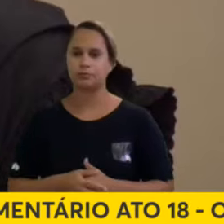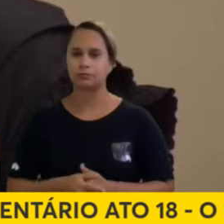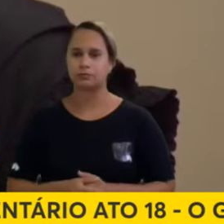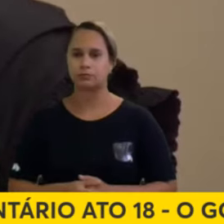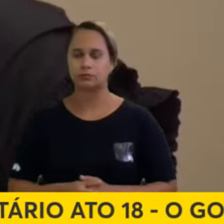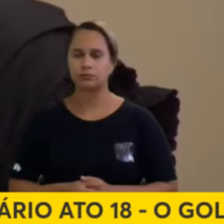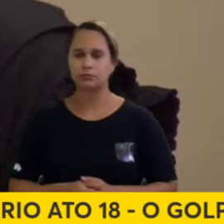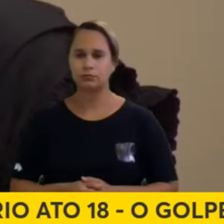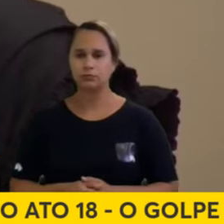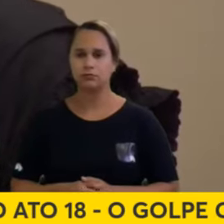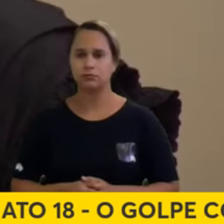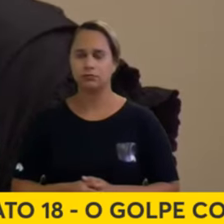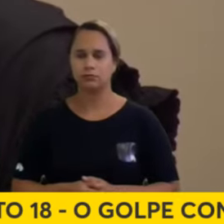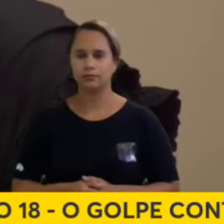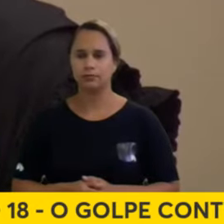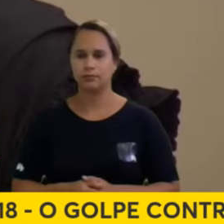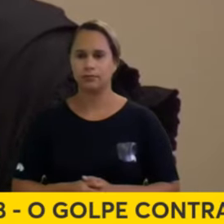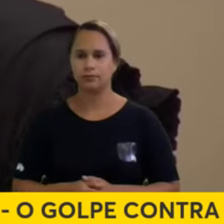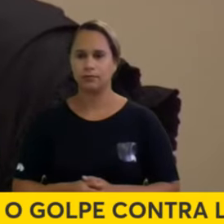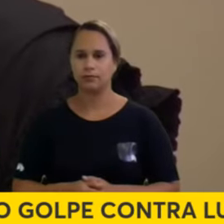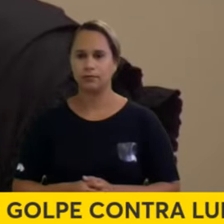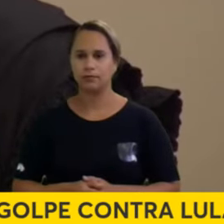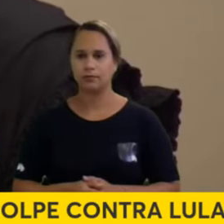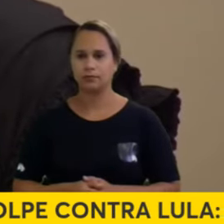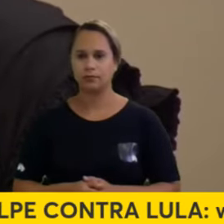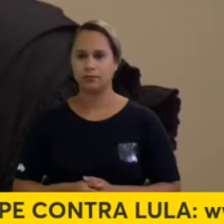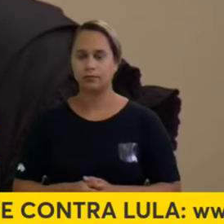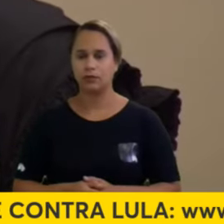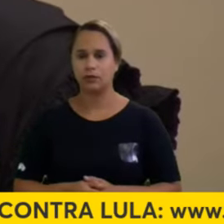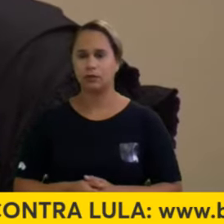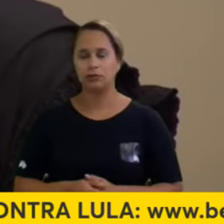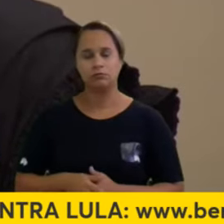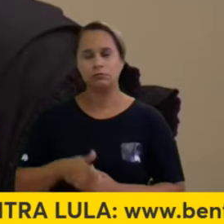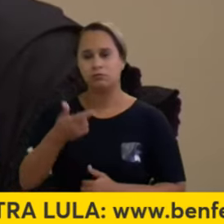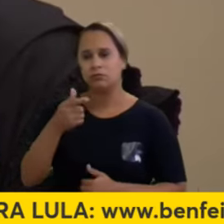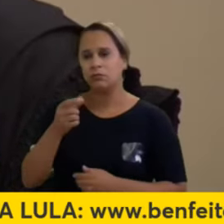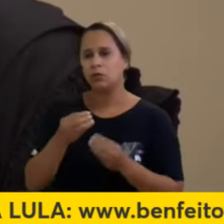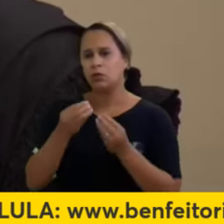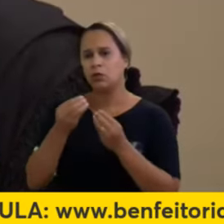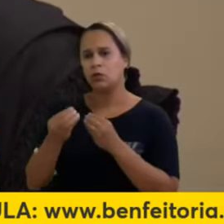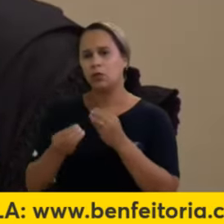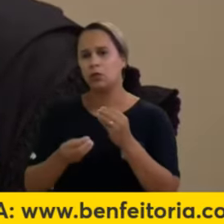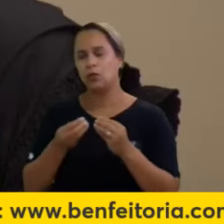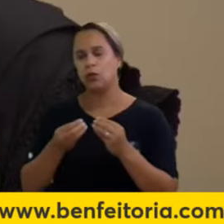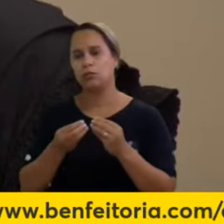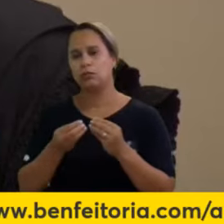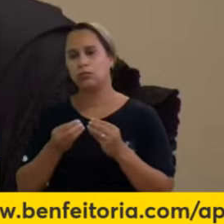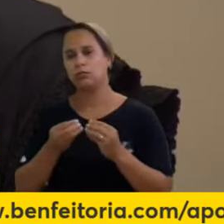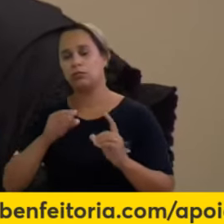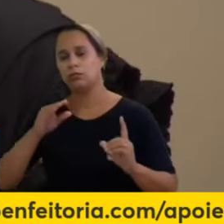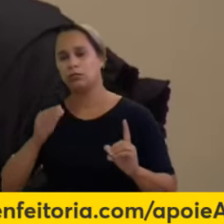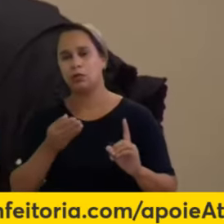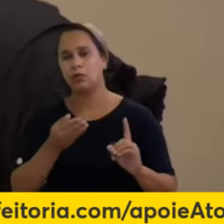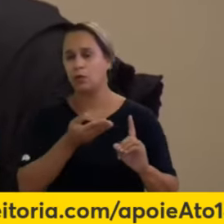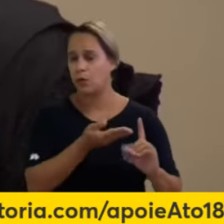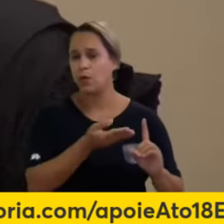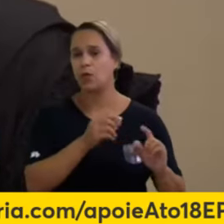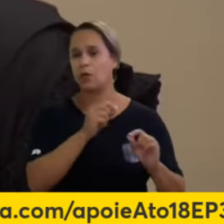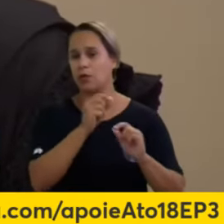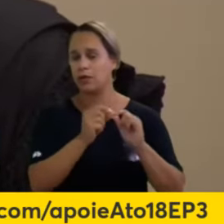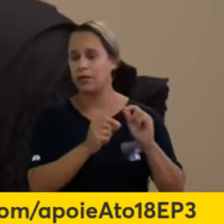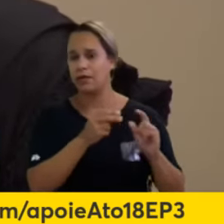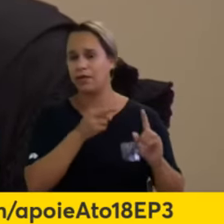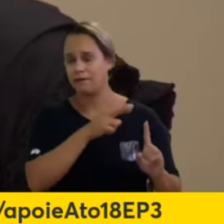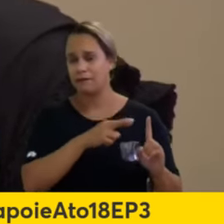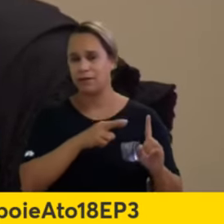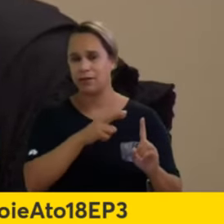realizações das eleições sendo assim não há como se atribuir aos investigados a totalidade do débito da empresa D7 no que tan o débito